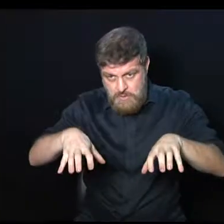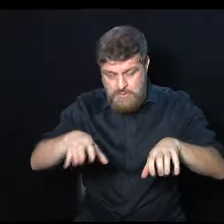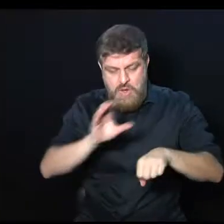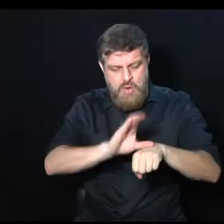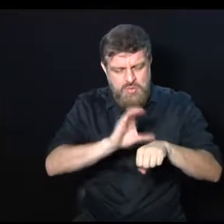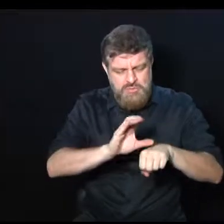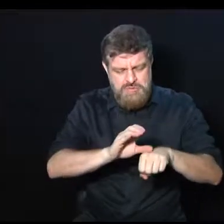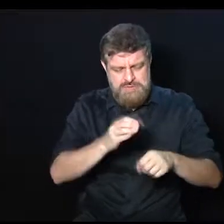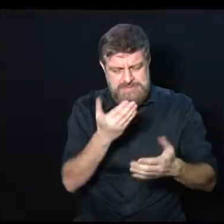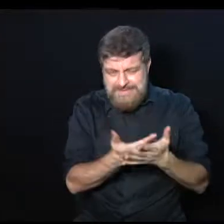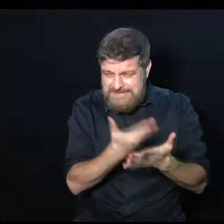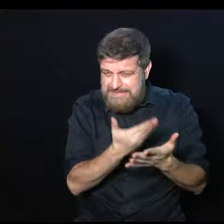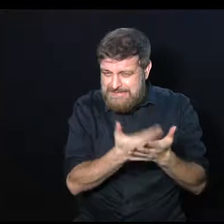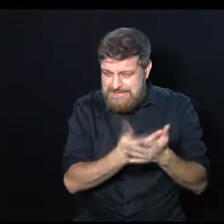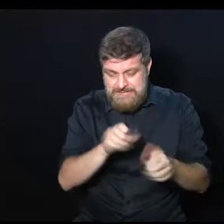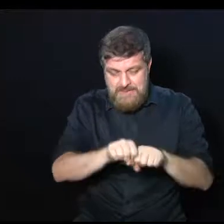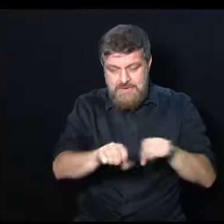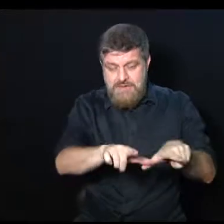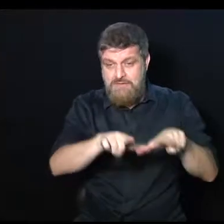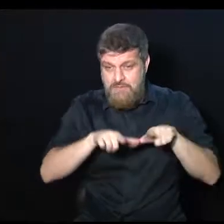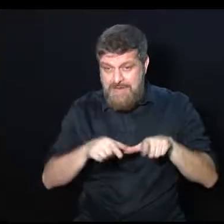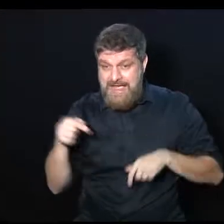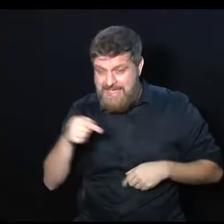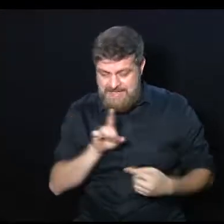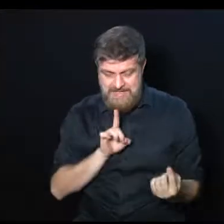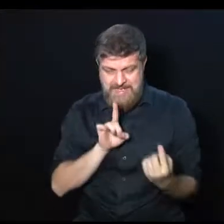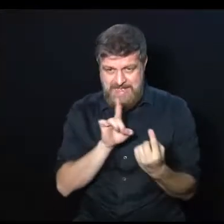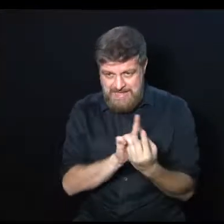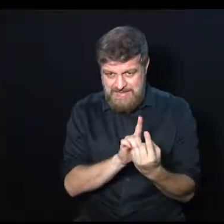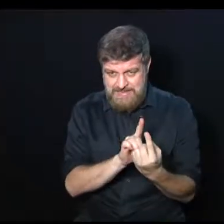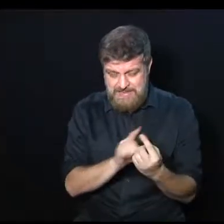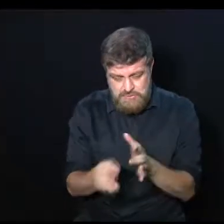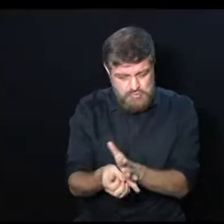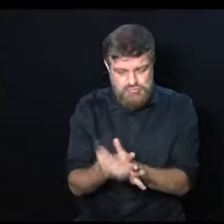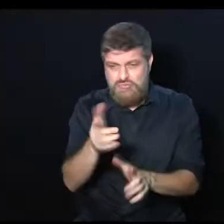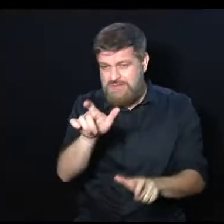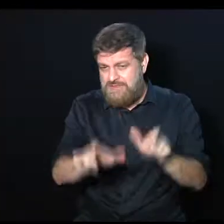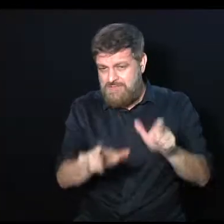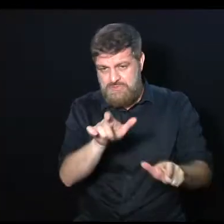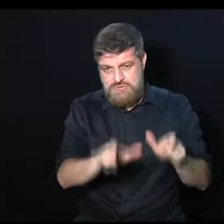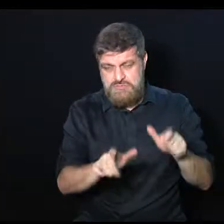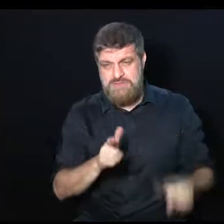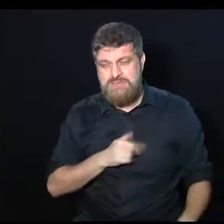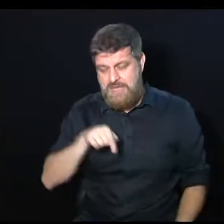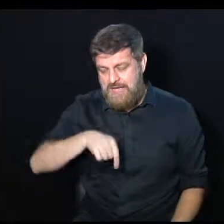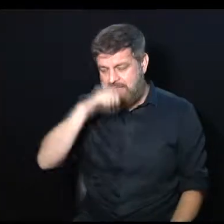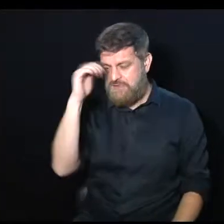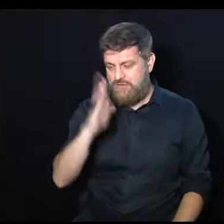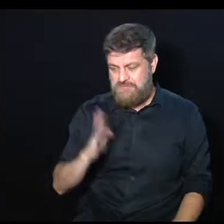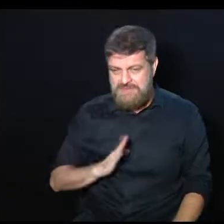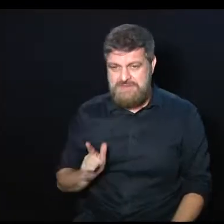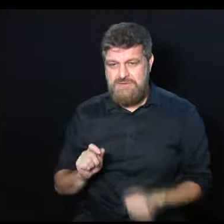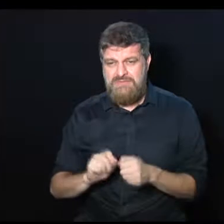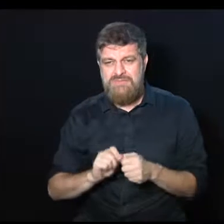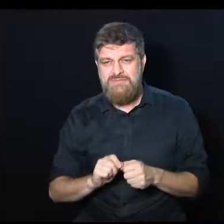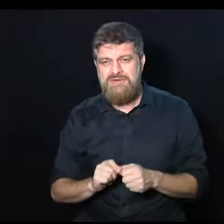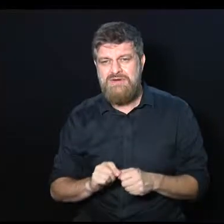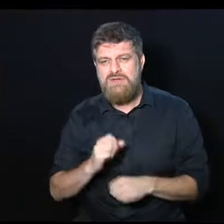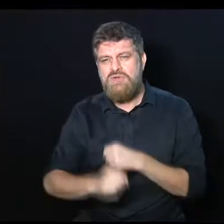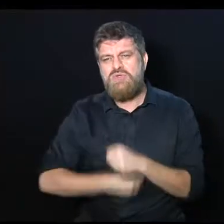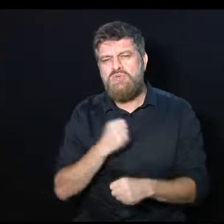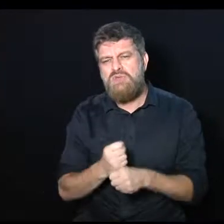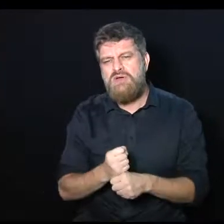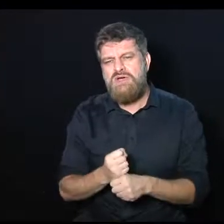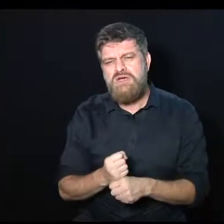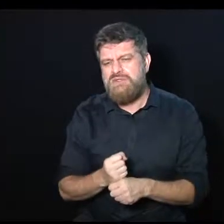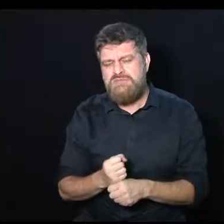isso, eles já são formados, eles que atendem praticamente todos os casos. Enquanto o Brasil notifica por ano, eu não sei precisamente